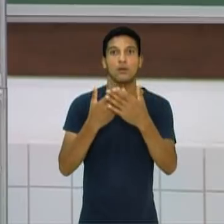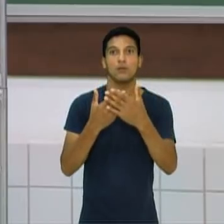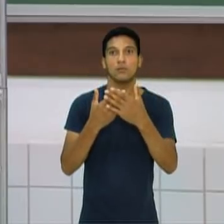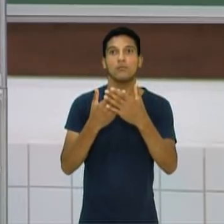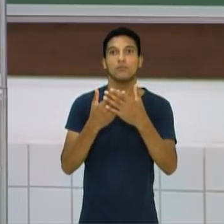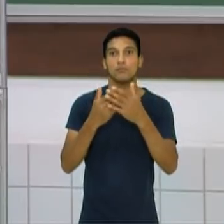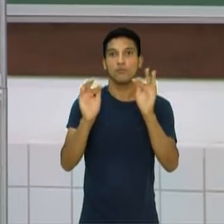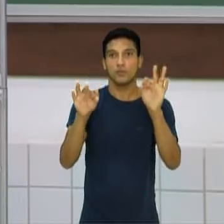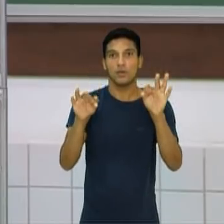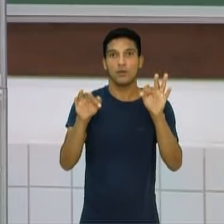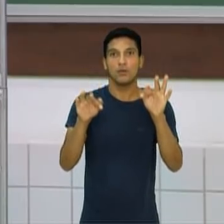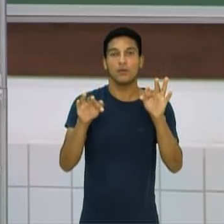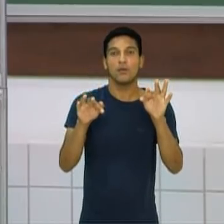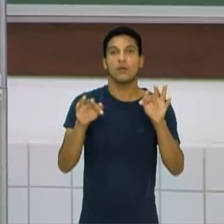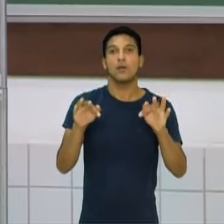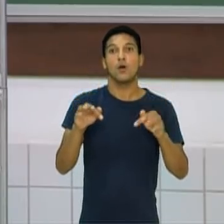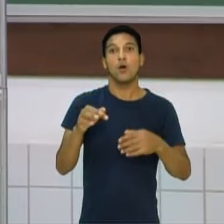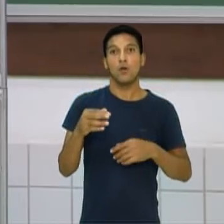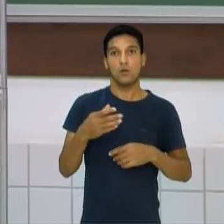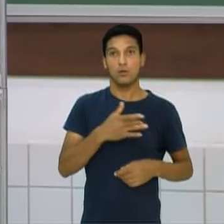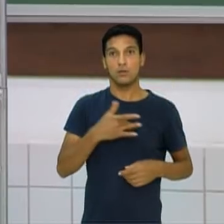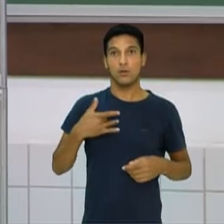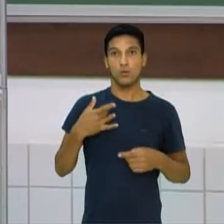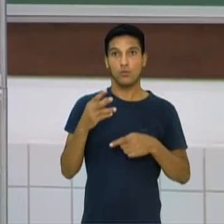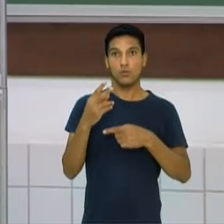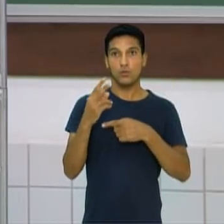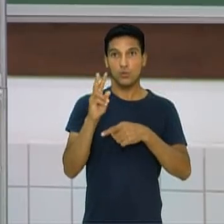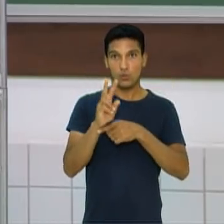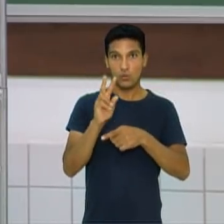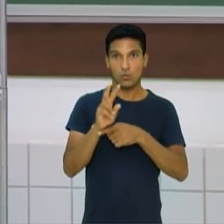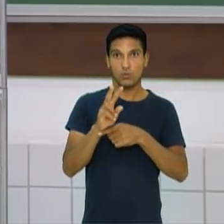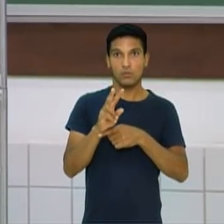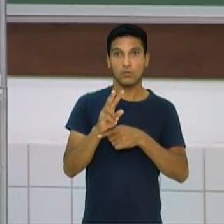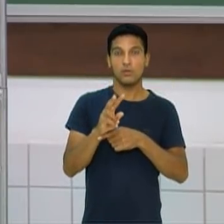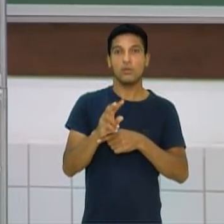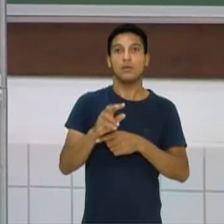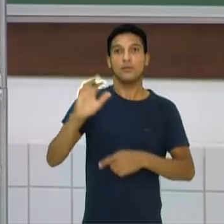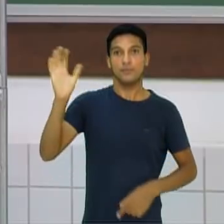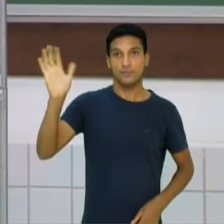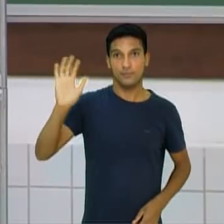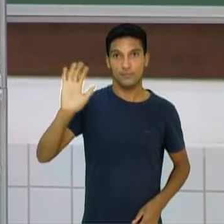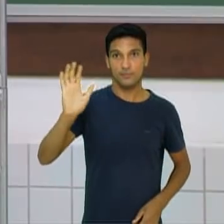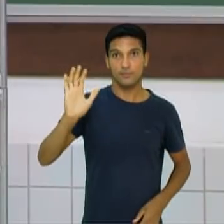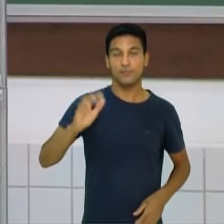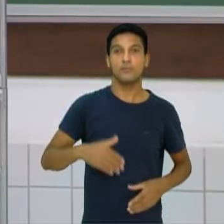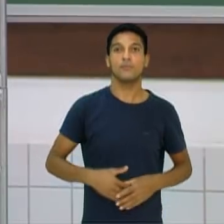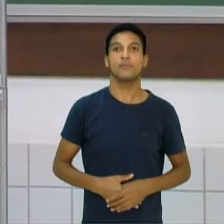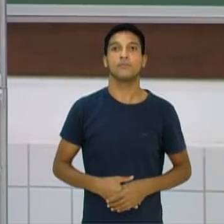aqui. Fique bem e, se possível, fique em casa. Tchau!